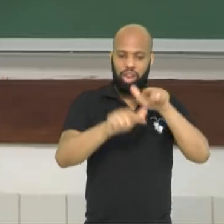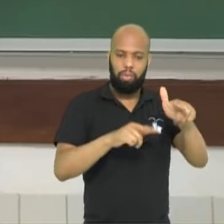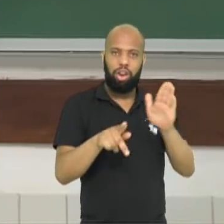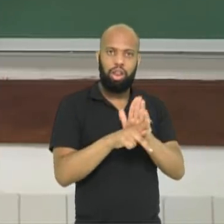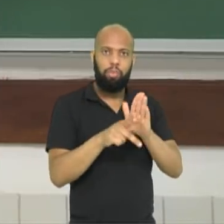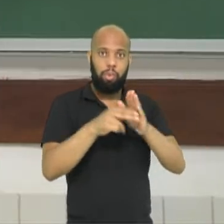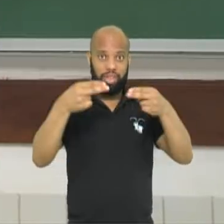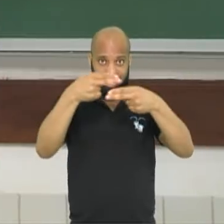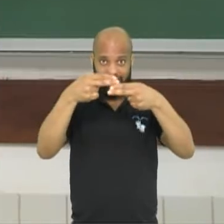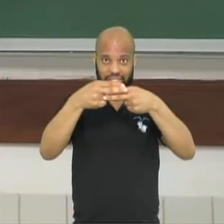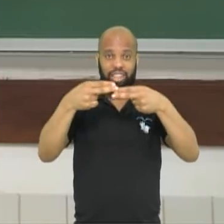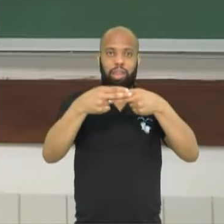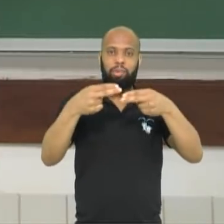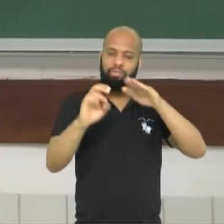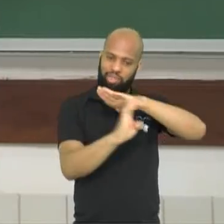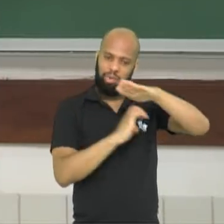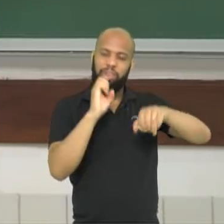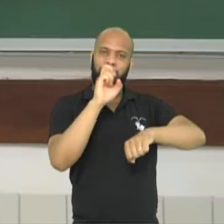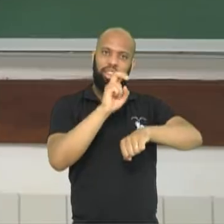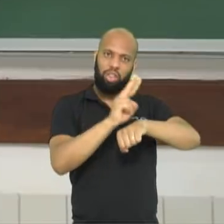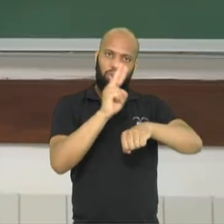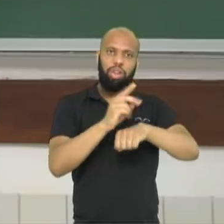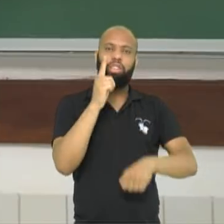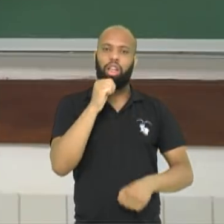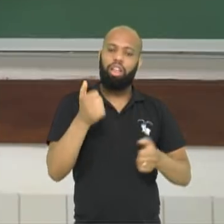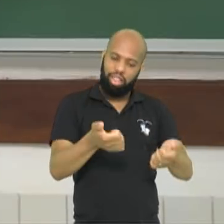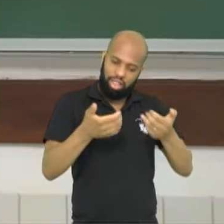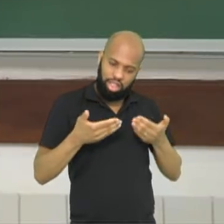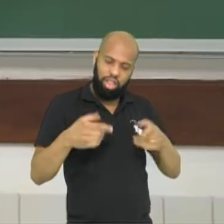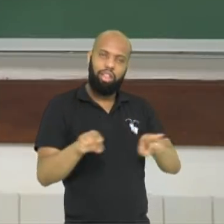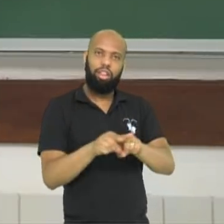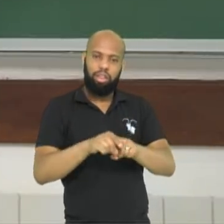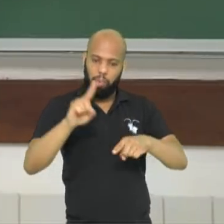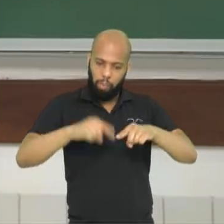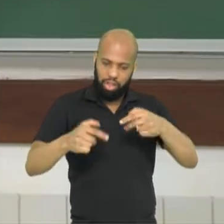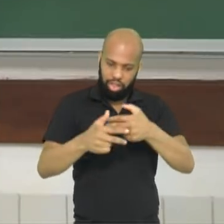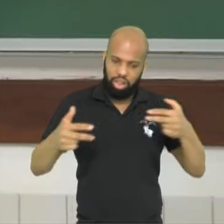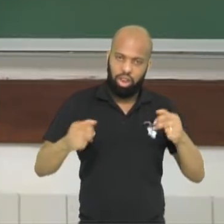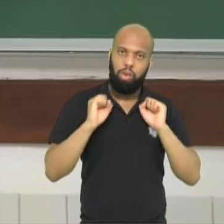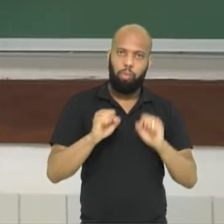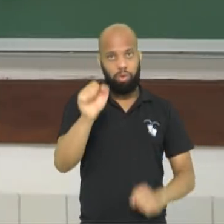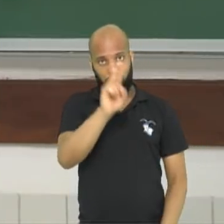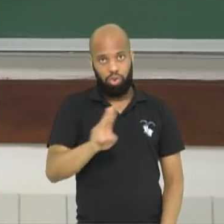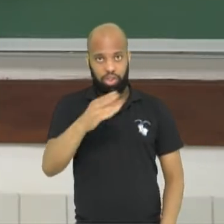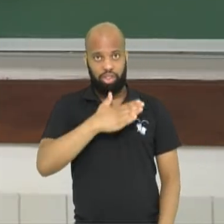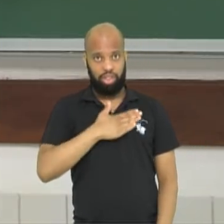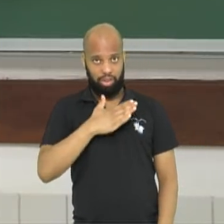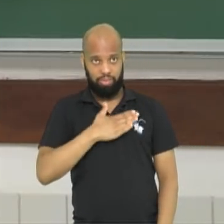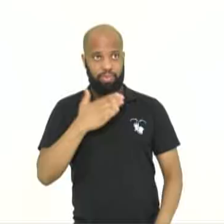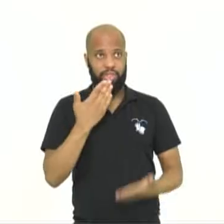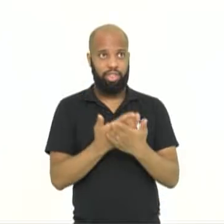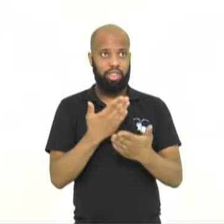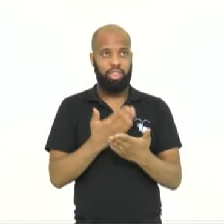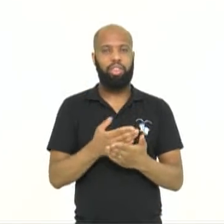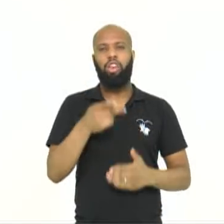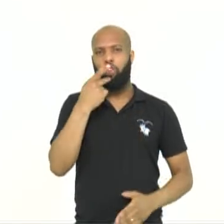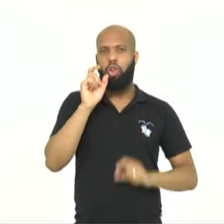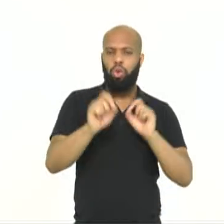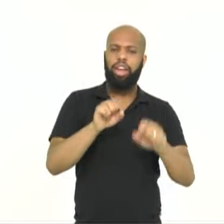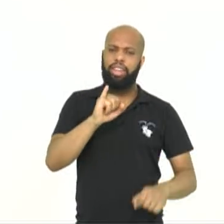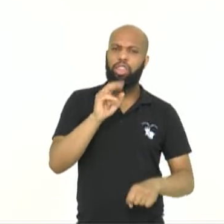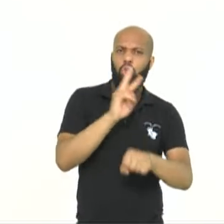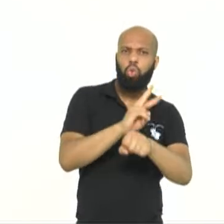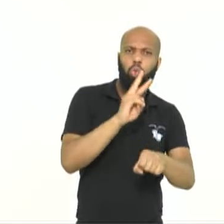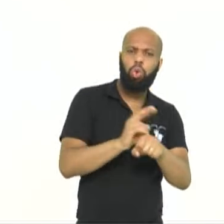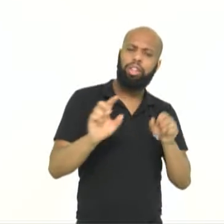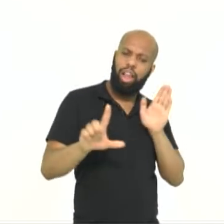produziu esse material e nos cedeu aí gentilmente para que a gente utilizasse nas nossas aulas, e colocou um recado aqui: quando se preserva